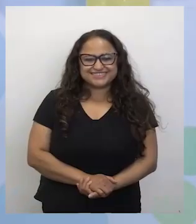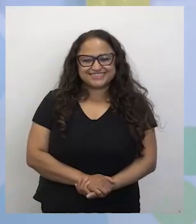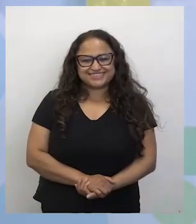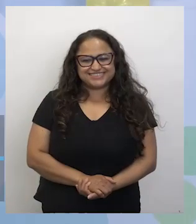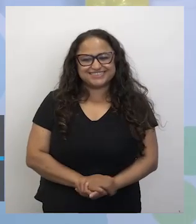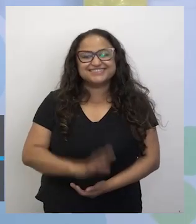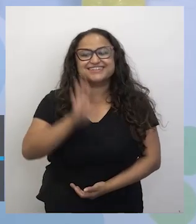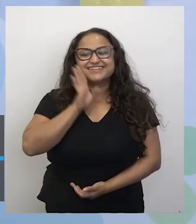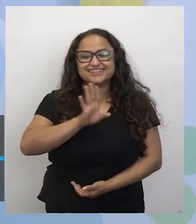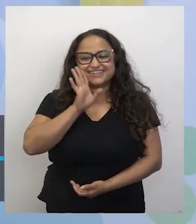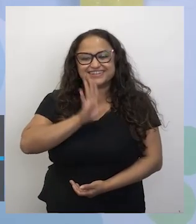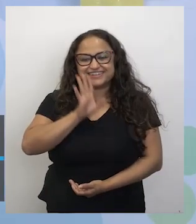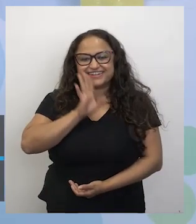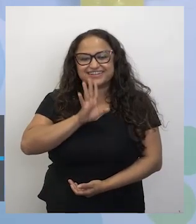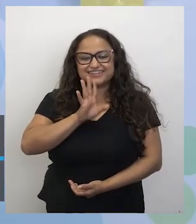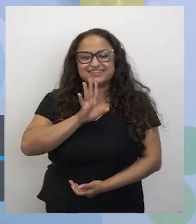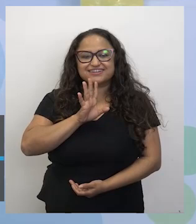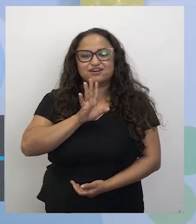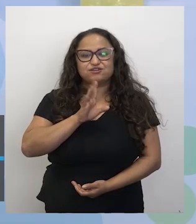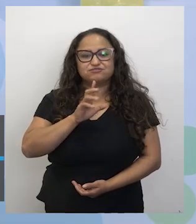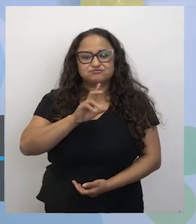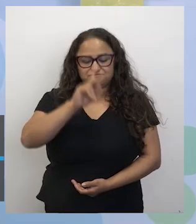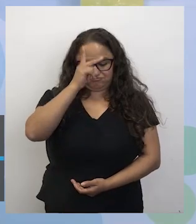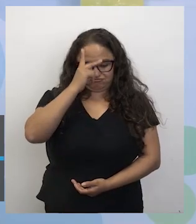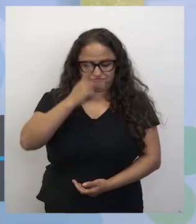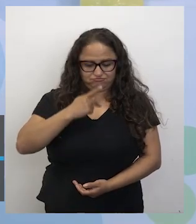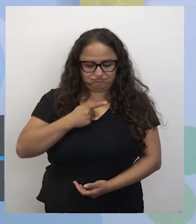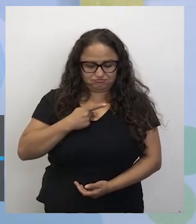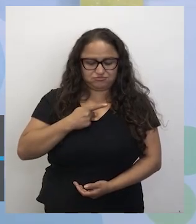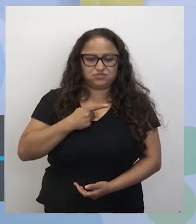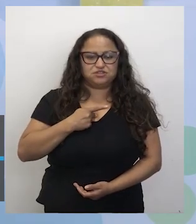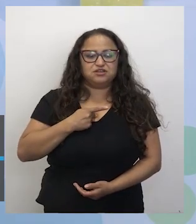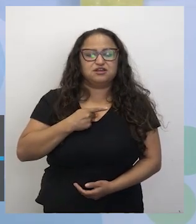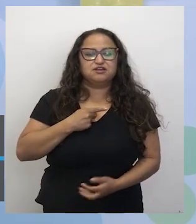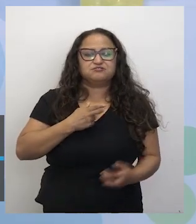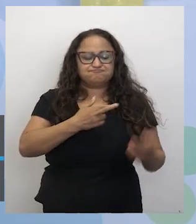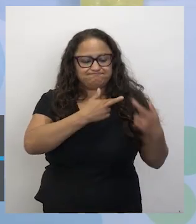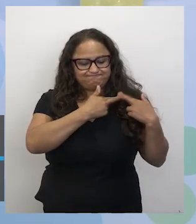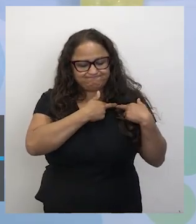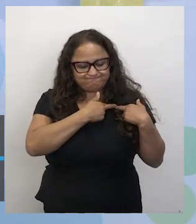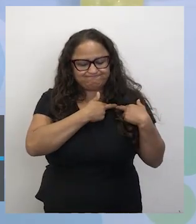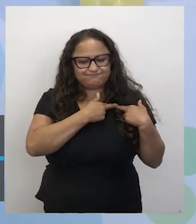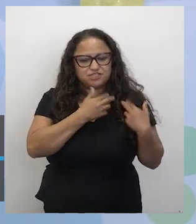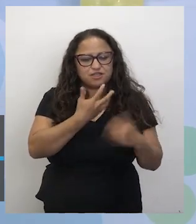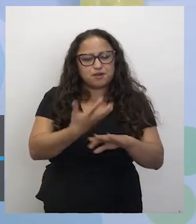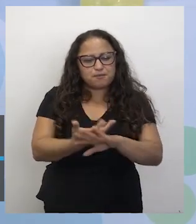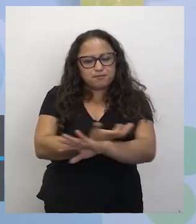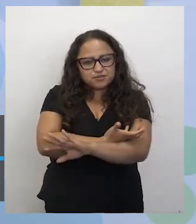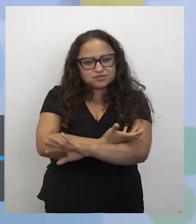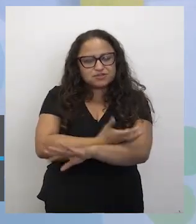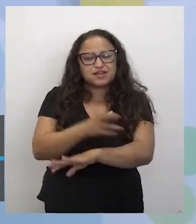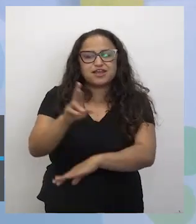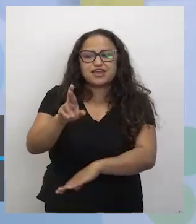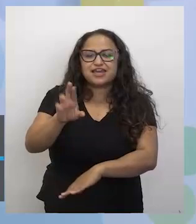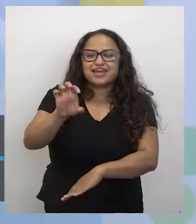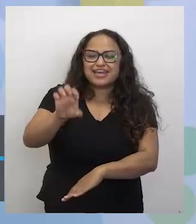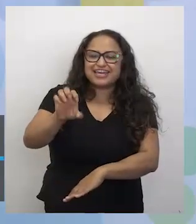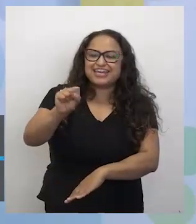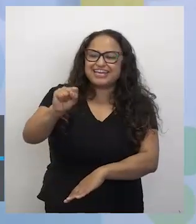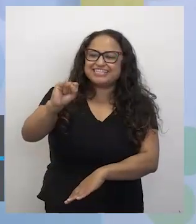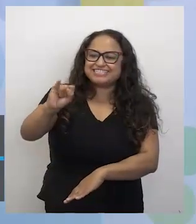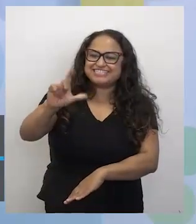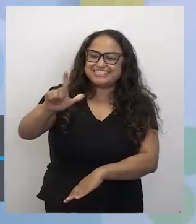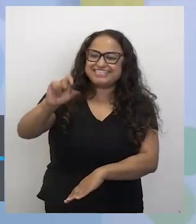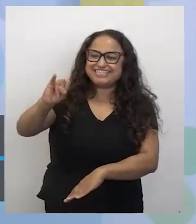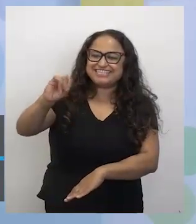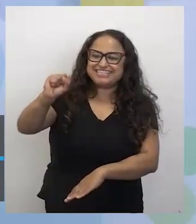Olha que legal, é bacana, hein? Autogestão 31%, resiliência emocional, né? Essa palavra resiliência... Tá na moda, né, Giba? Tá